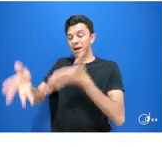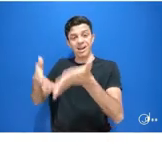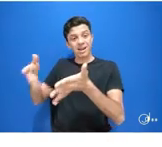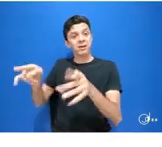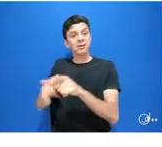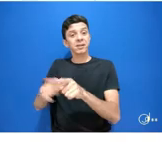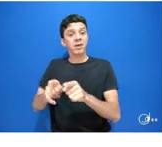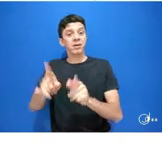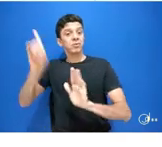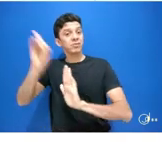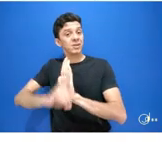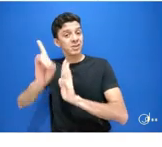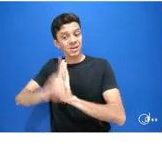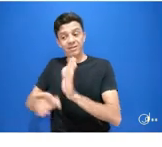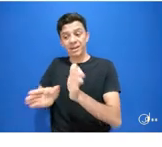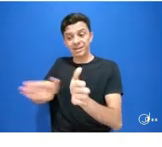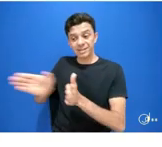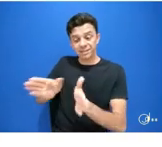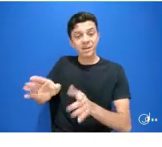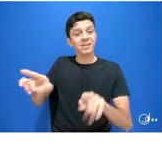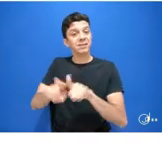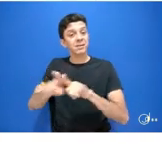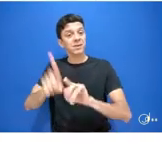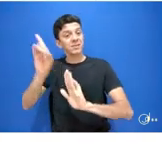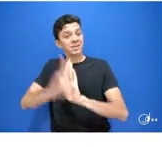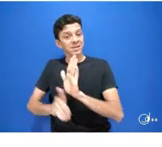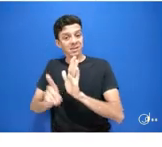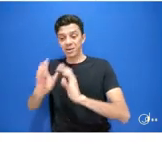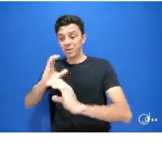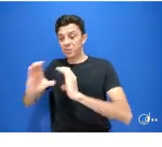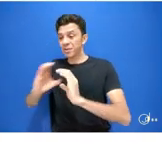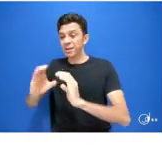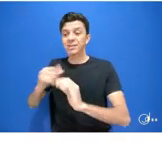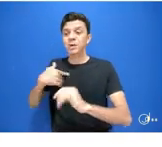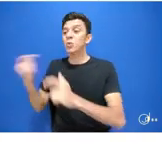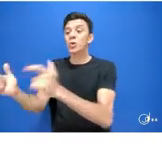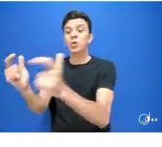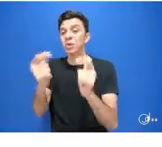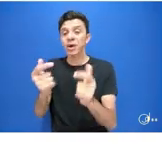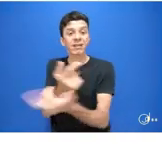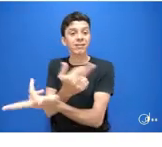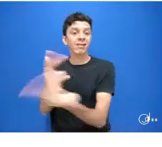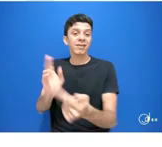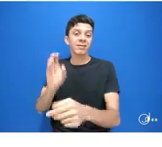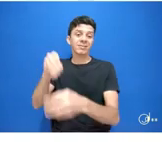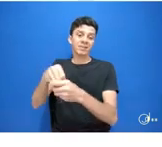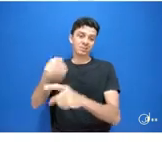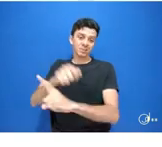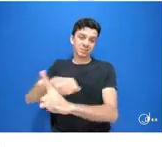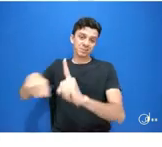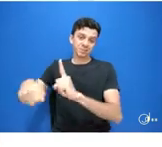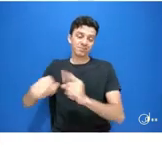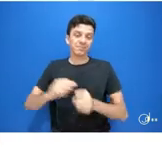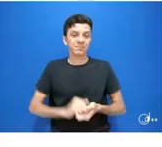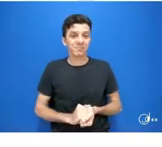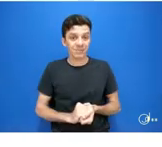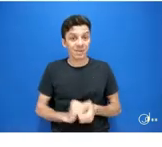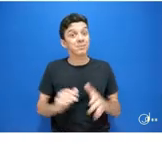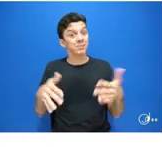de acessibilidade e atuação, mostrando seu potencial em diferentes espaços da sociedade.